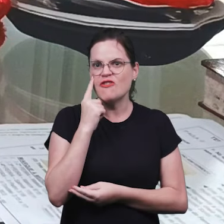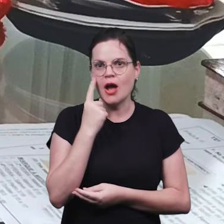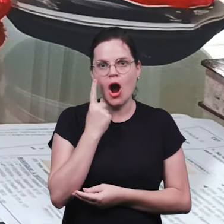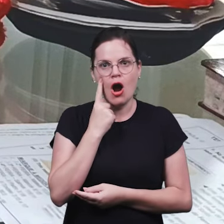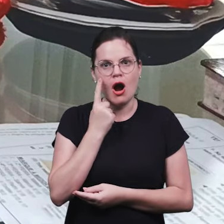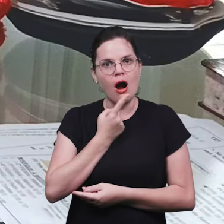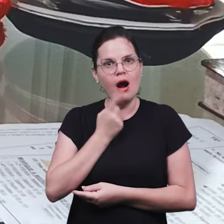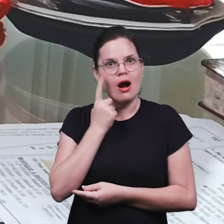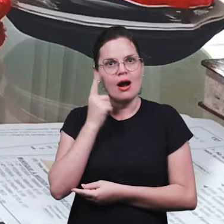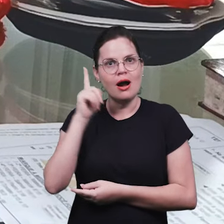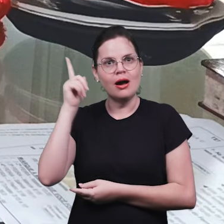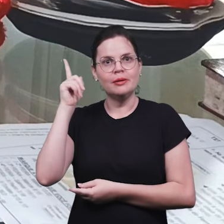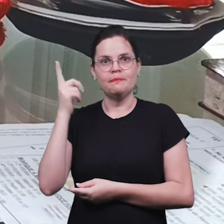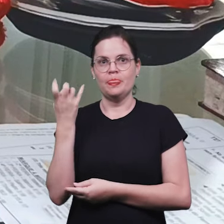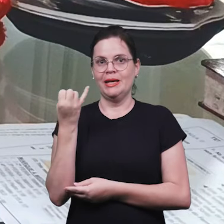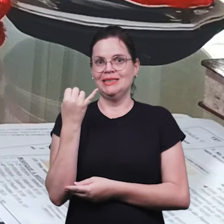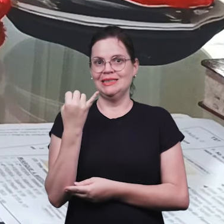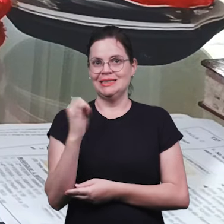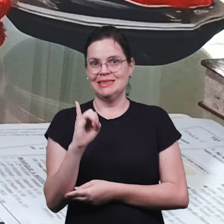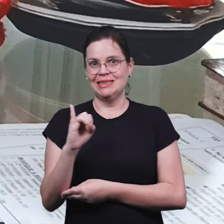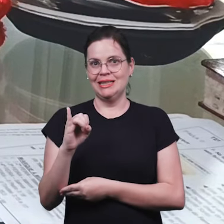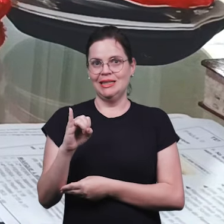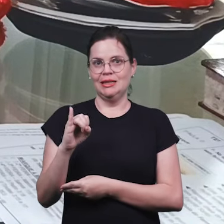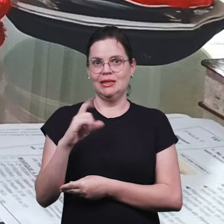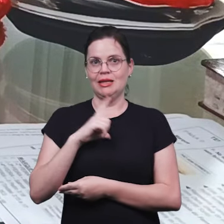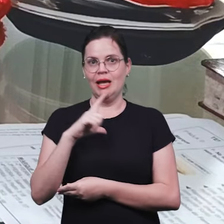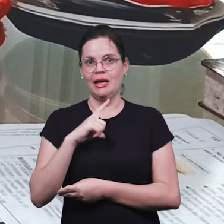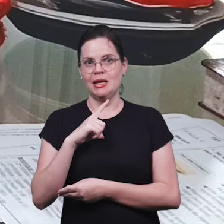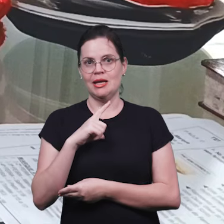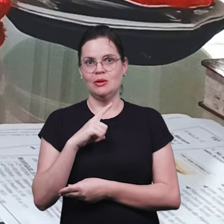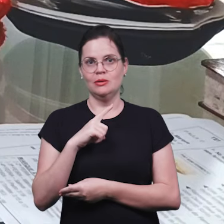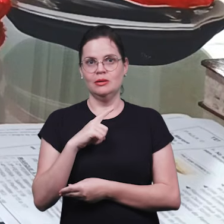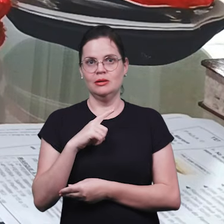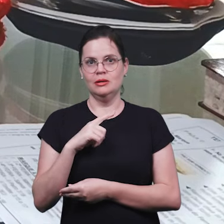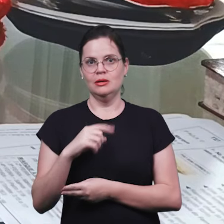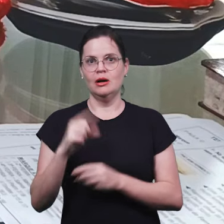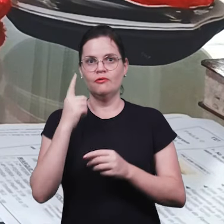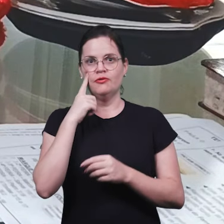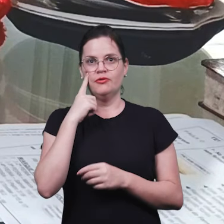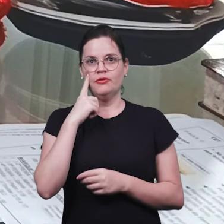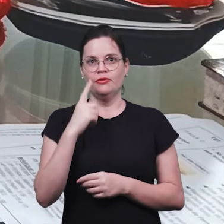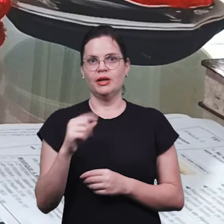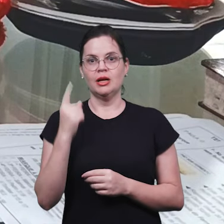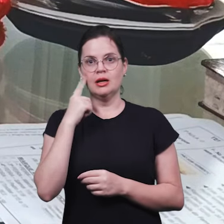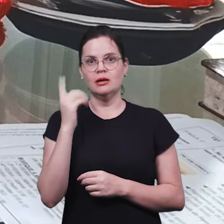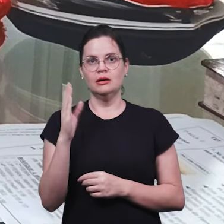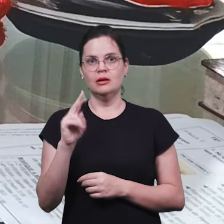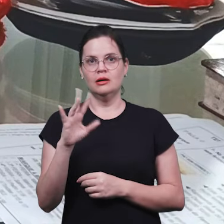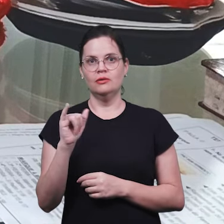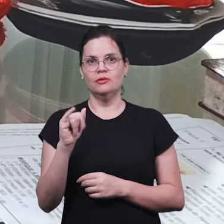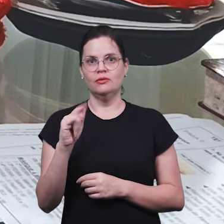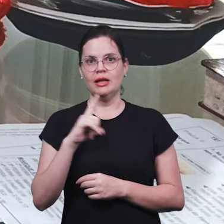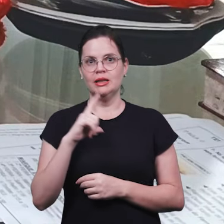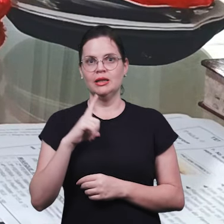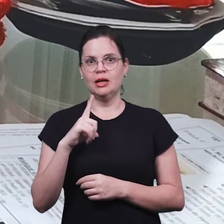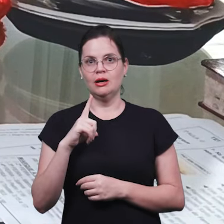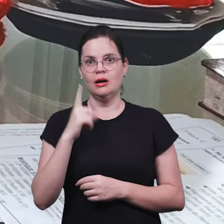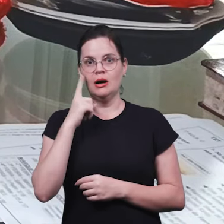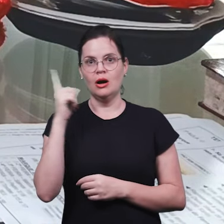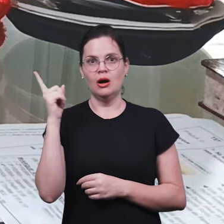acontece? Olha só. Quando o fermento é colocado na farinha, vai acontecer, olha, um